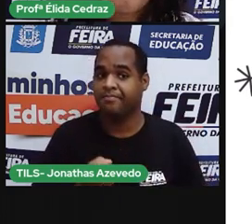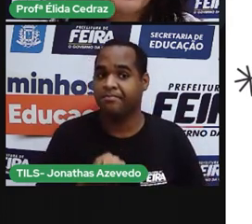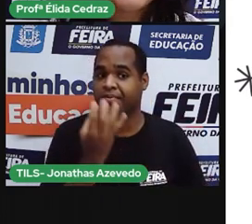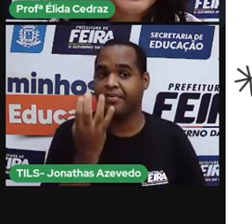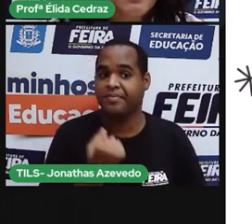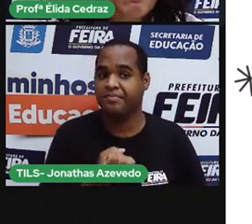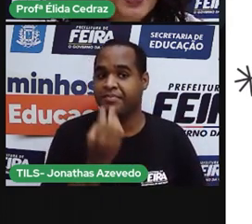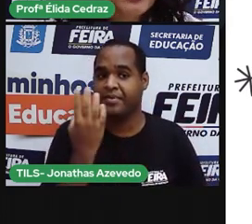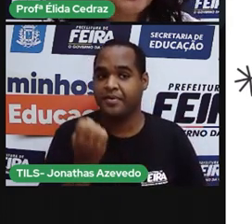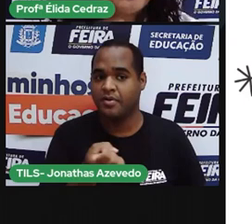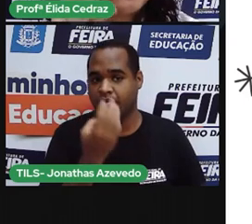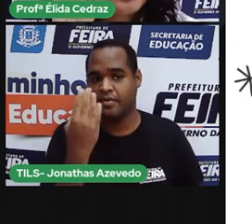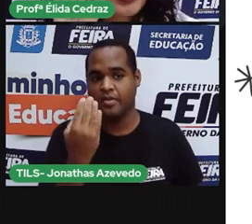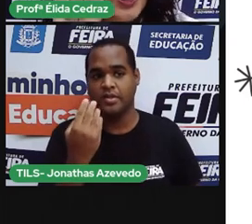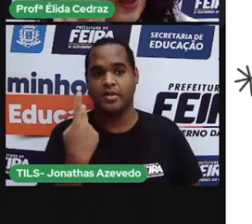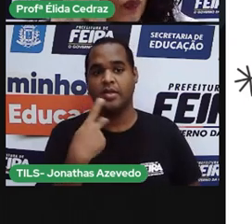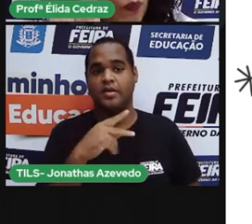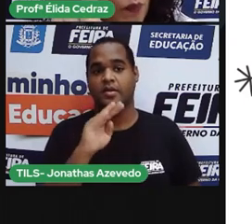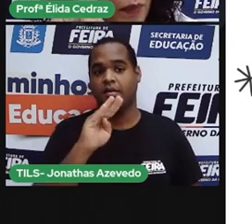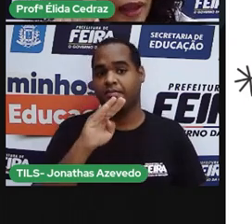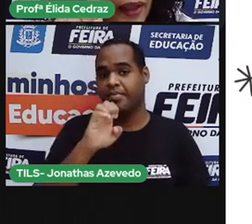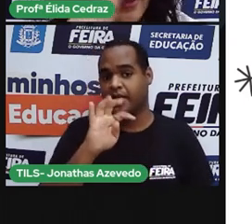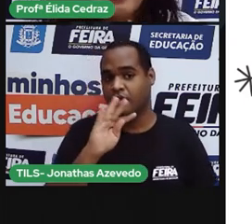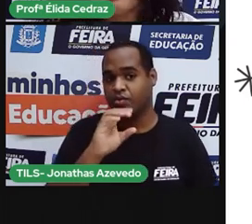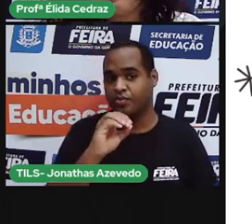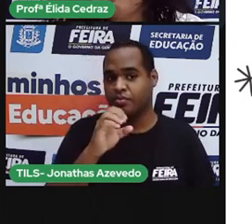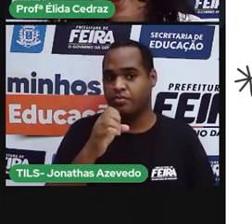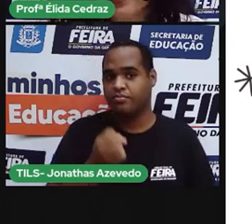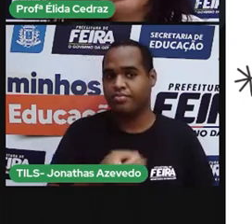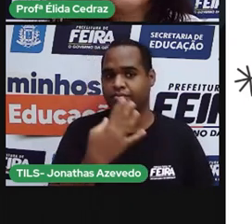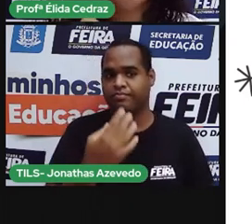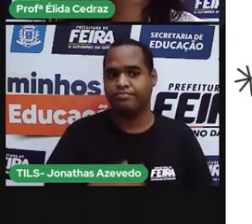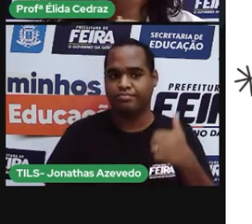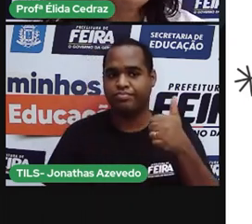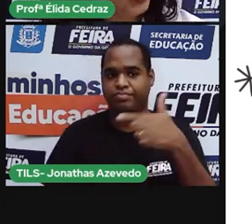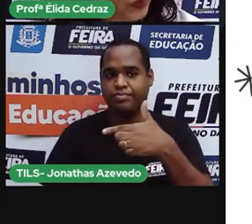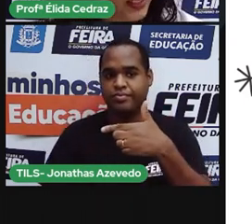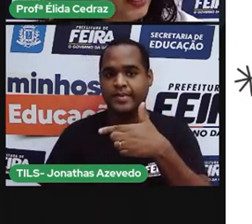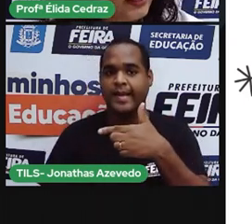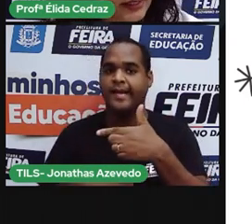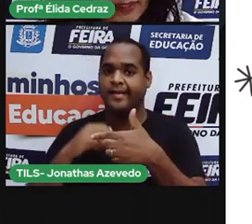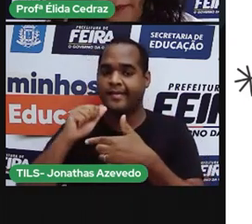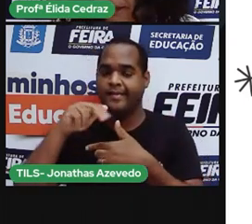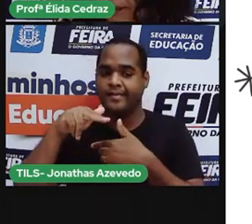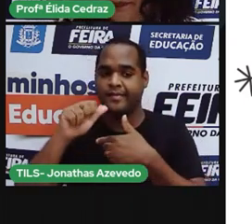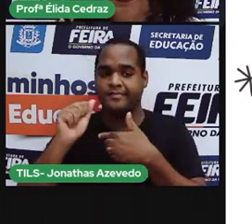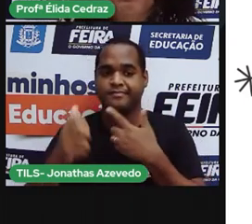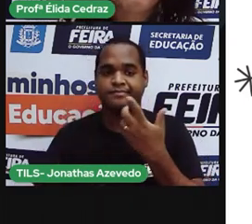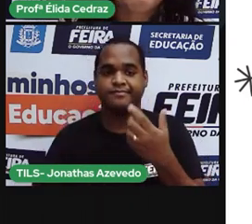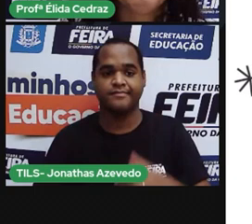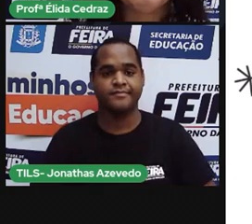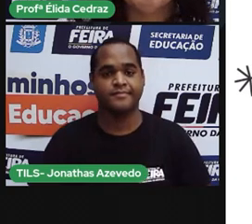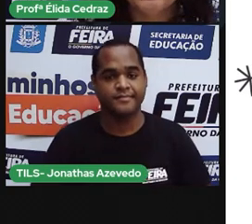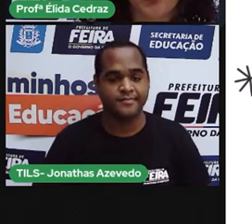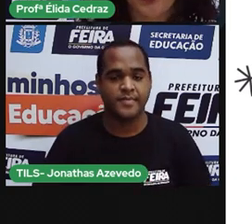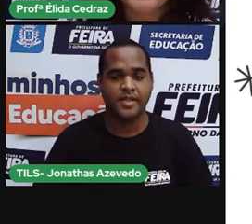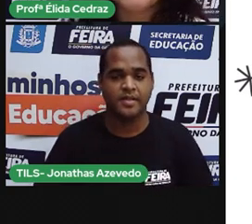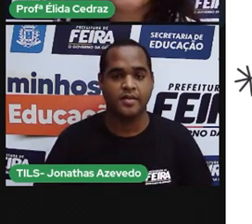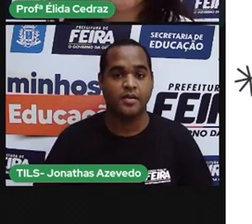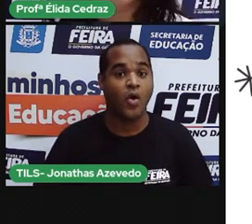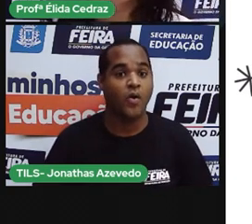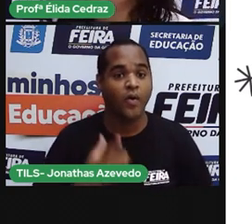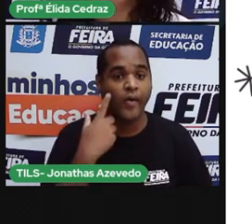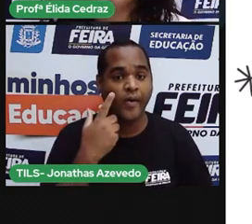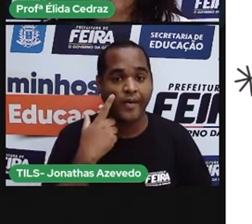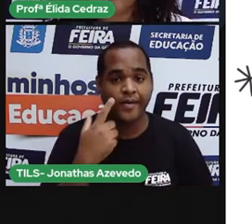quantidade, mas que Beto tinha uma a mais do que Ana. Olha